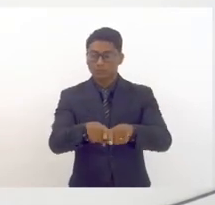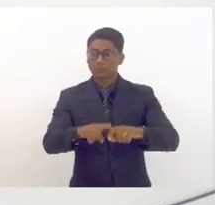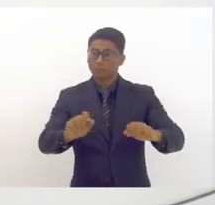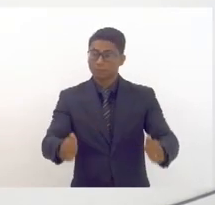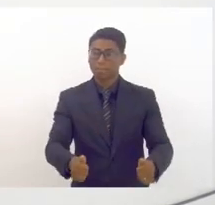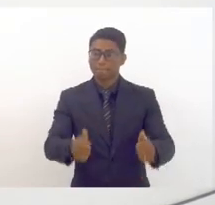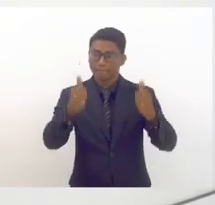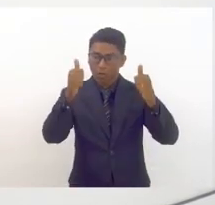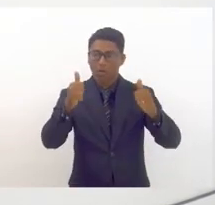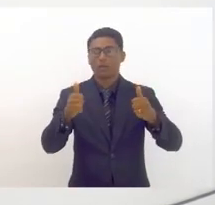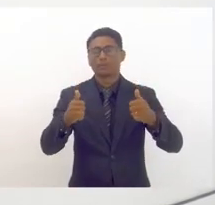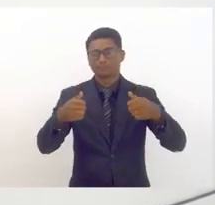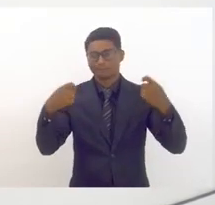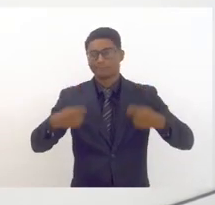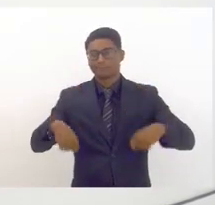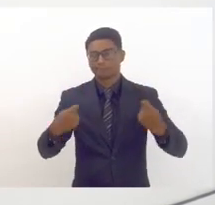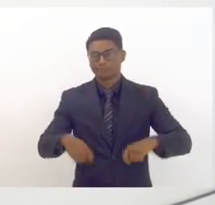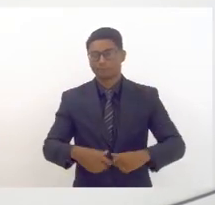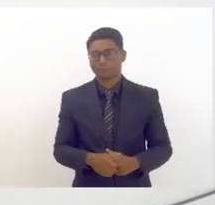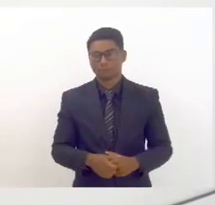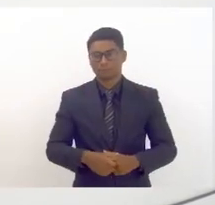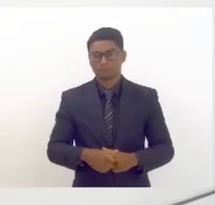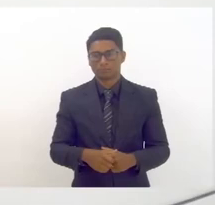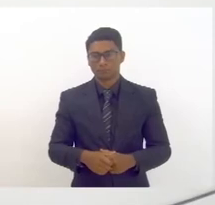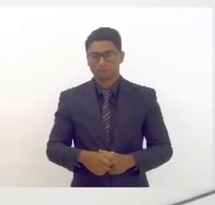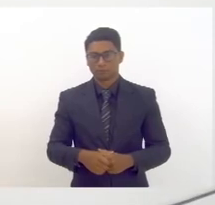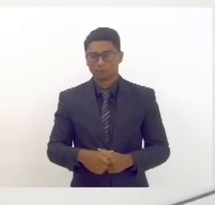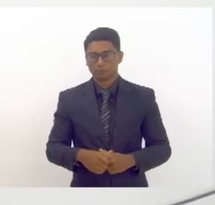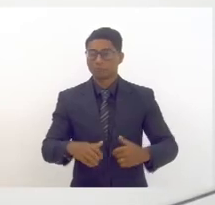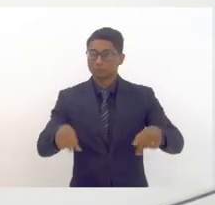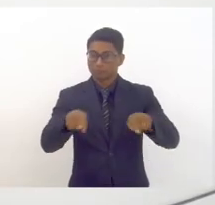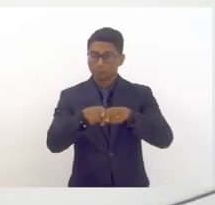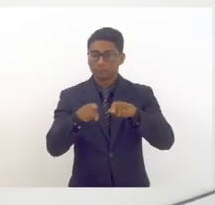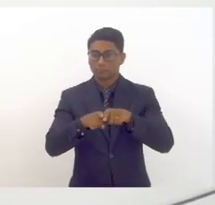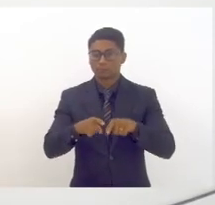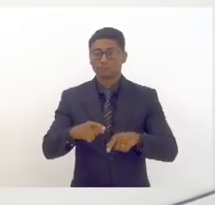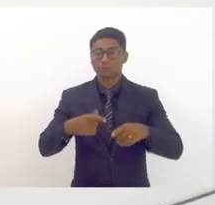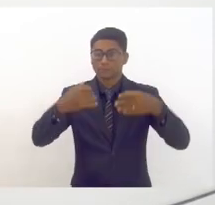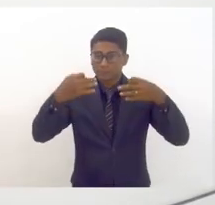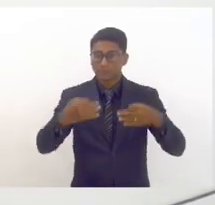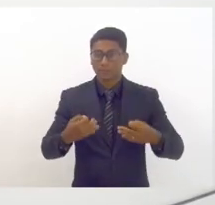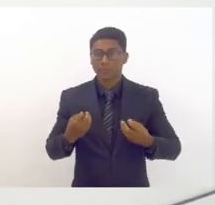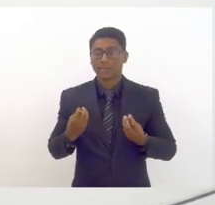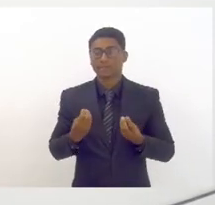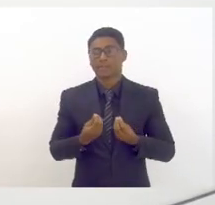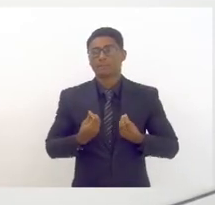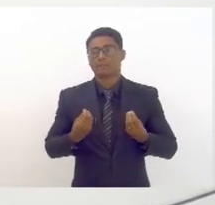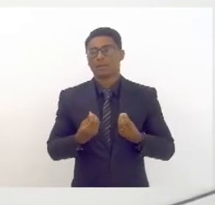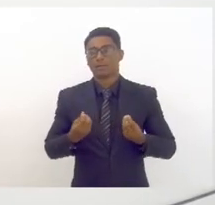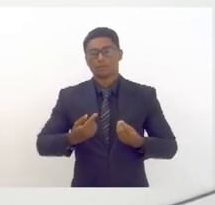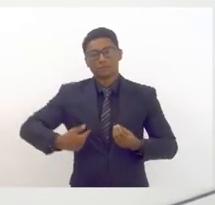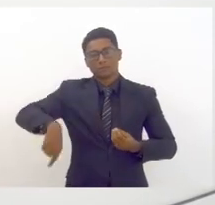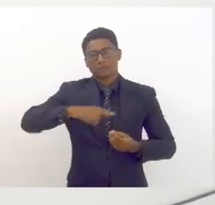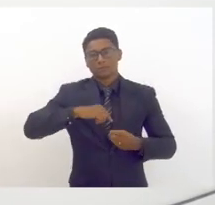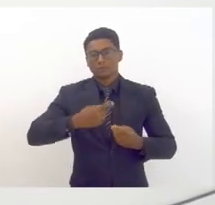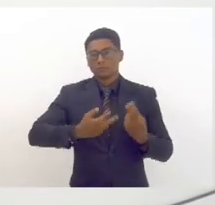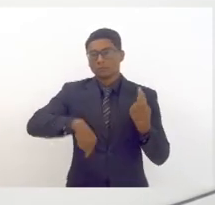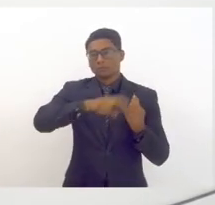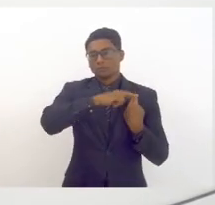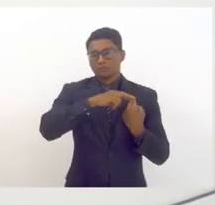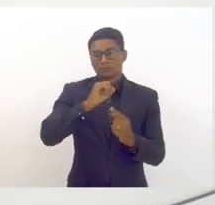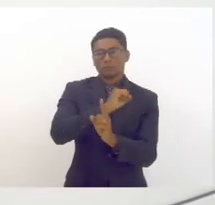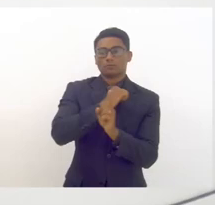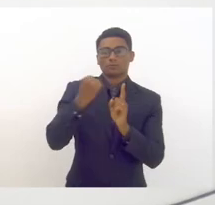processos. E tendo a certeza que nós vamos ter a sensibilidade para que nós possamos, nosso compromisso é trabalhar em prol da nossa